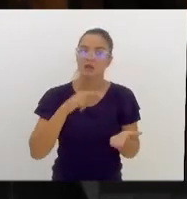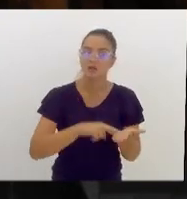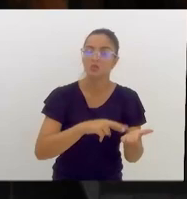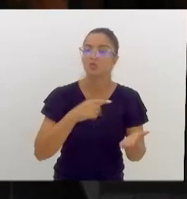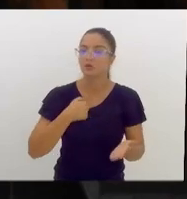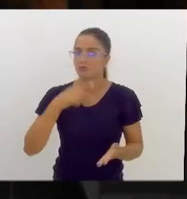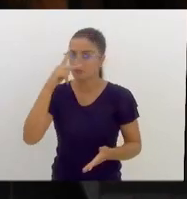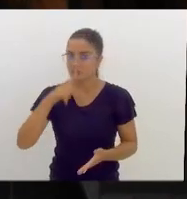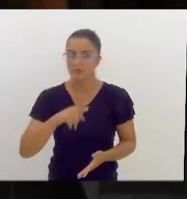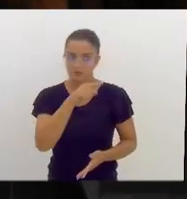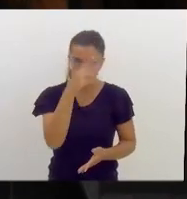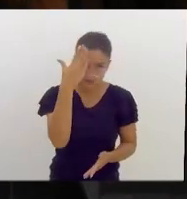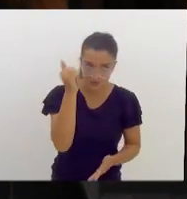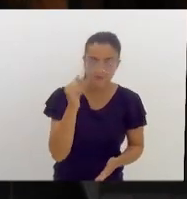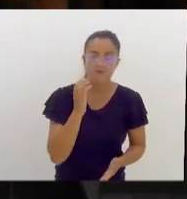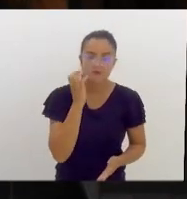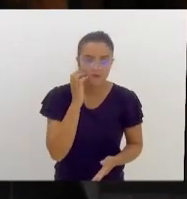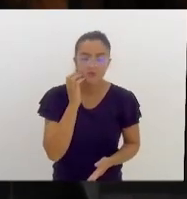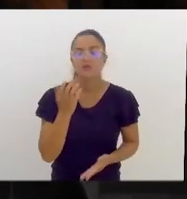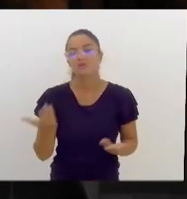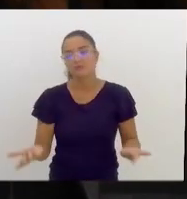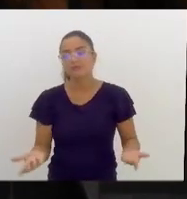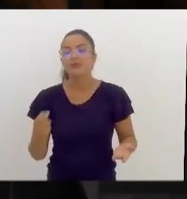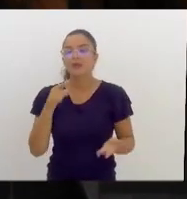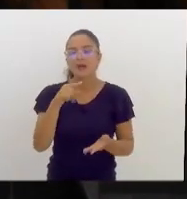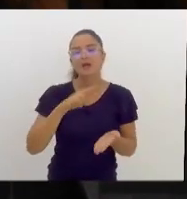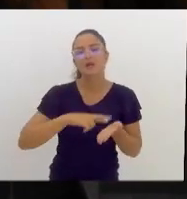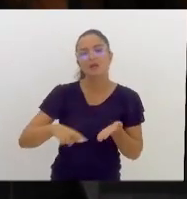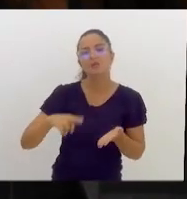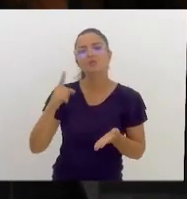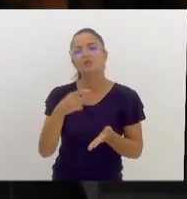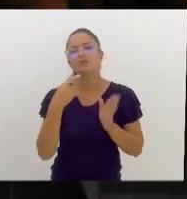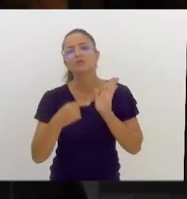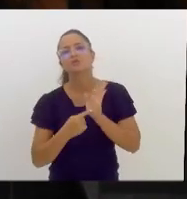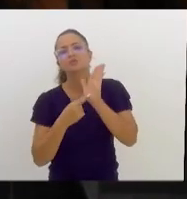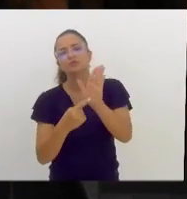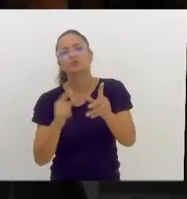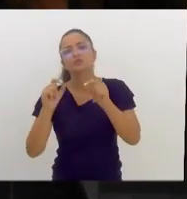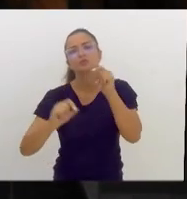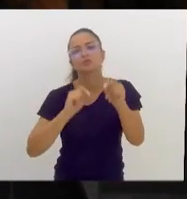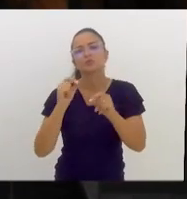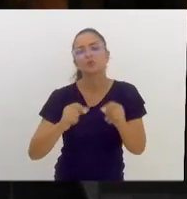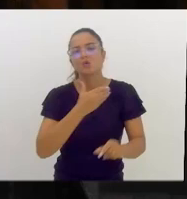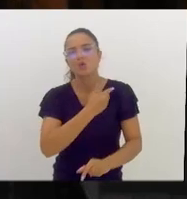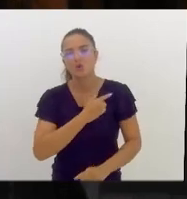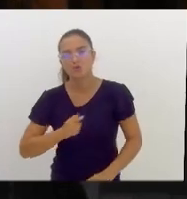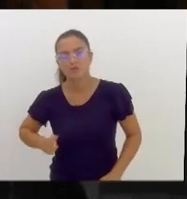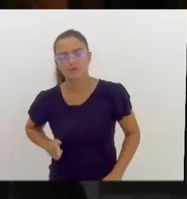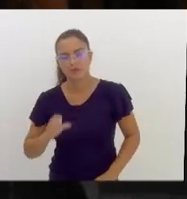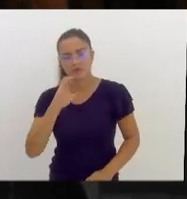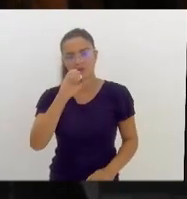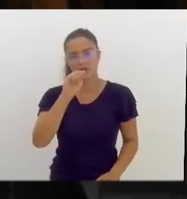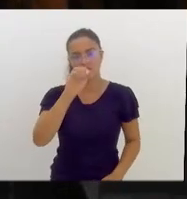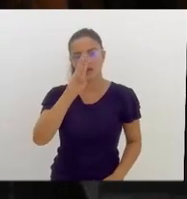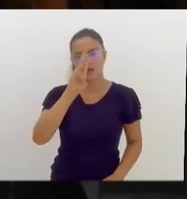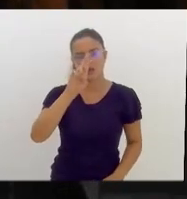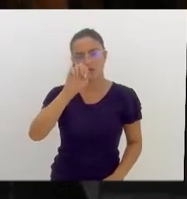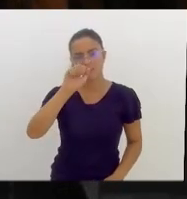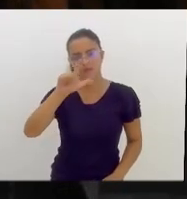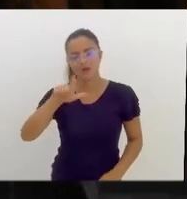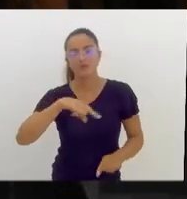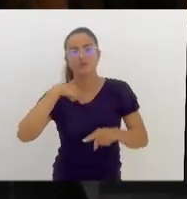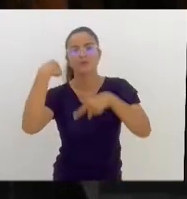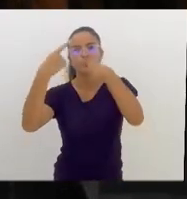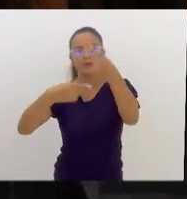naquele relatório, a gente mostra, por exemplo, como as movimentações do governo Cabral, que tiveram prosseguimento no governo